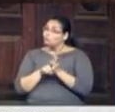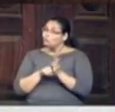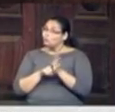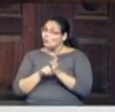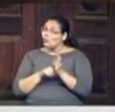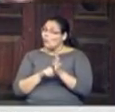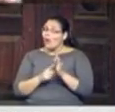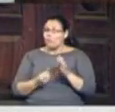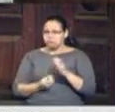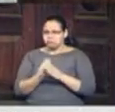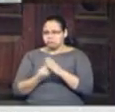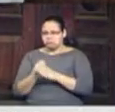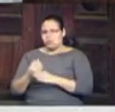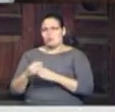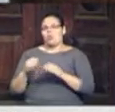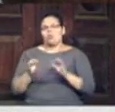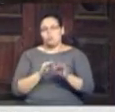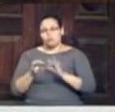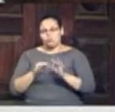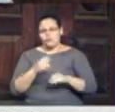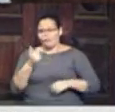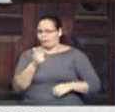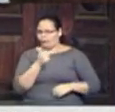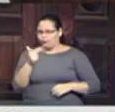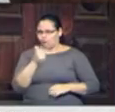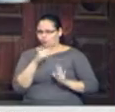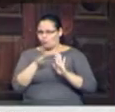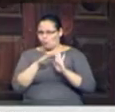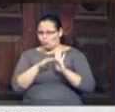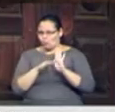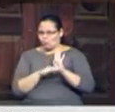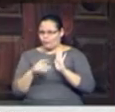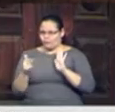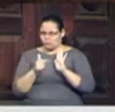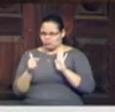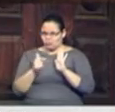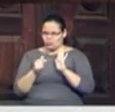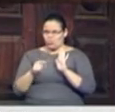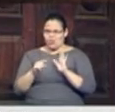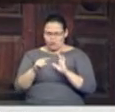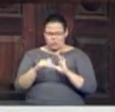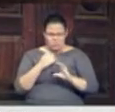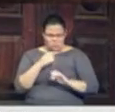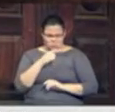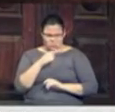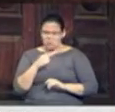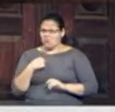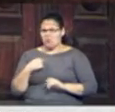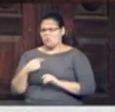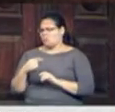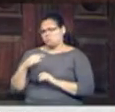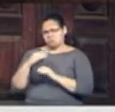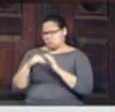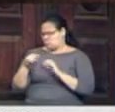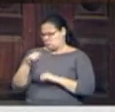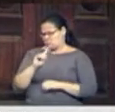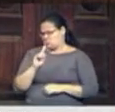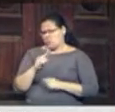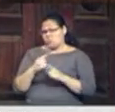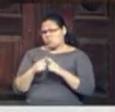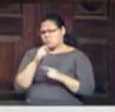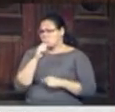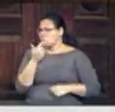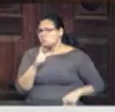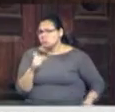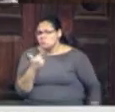projetos. 22. Eu recebi? Nenhum senhor. E ninguém irá receber, porque não